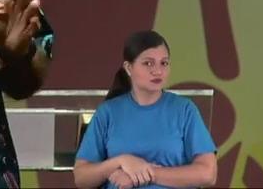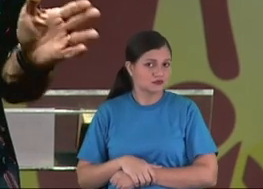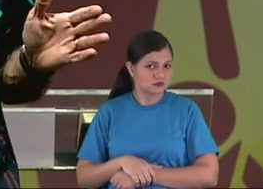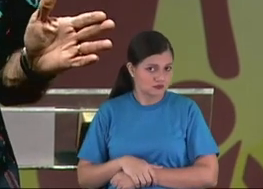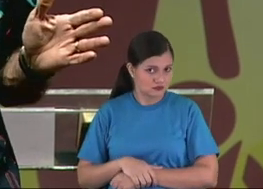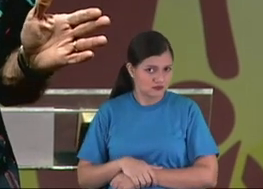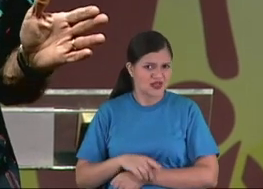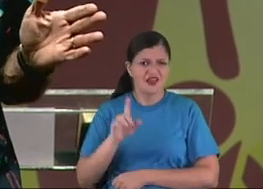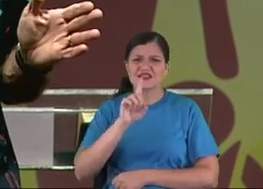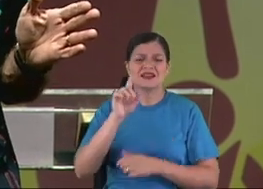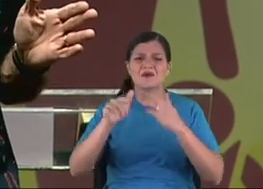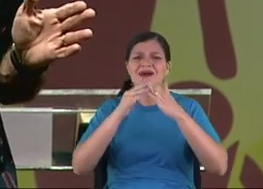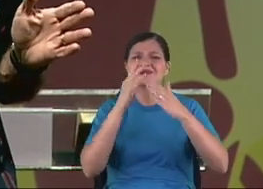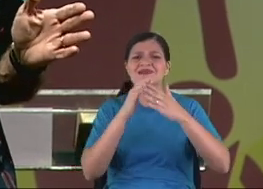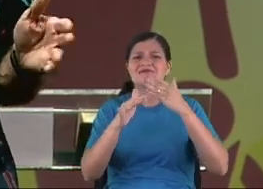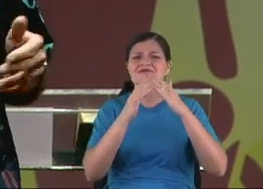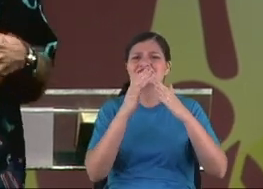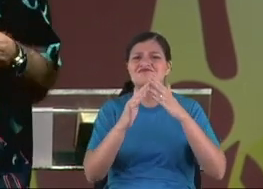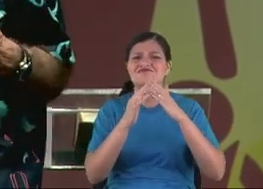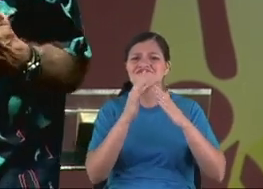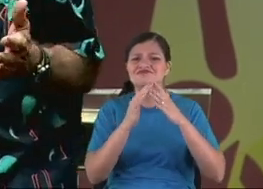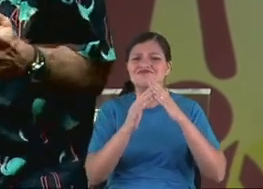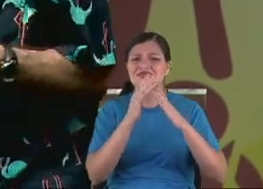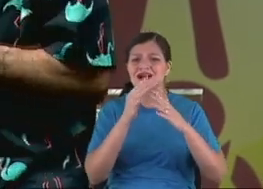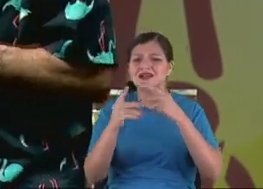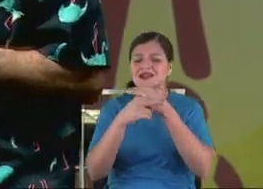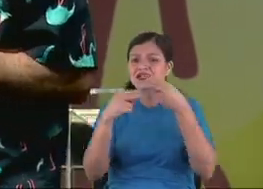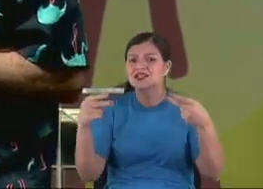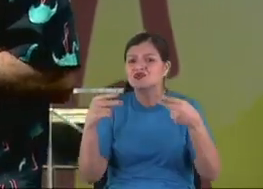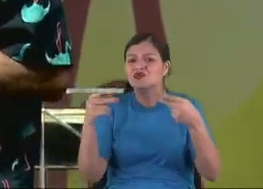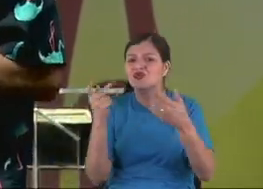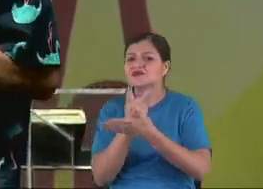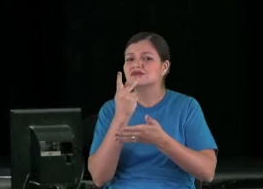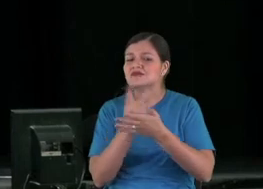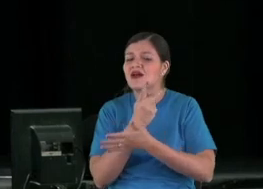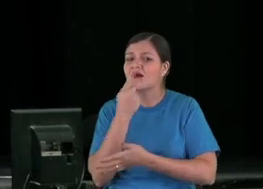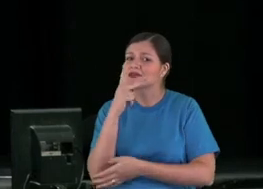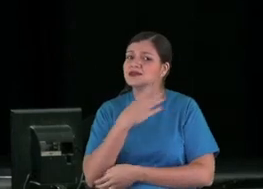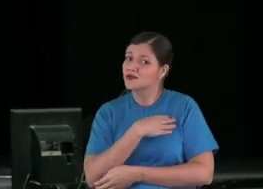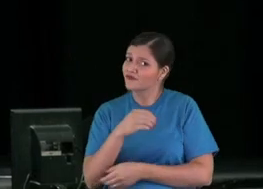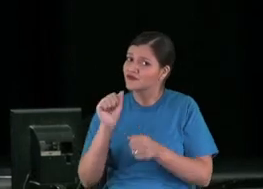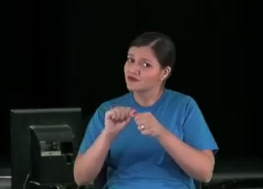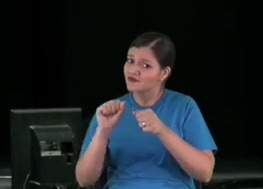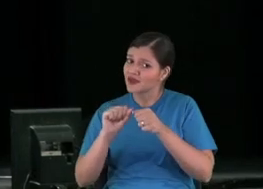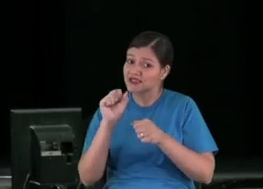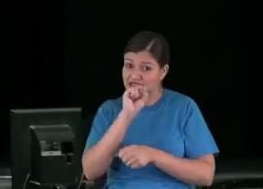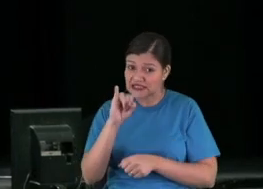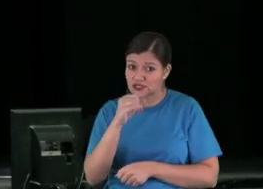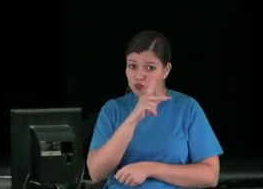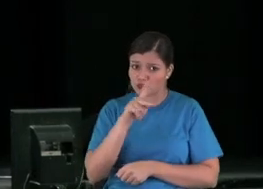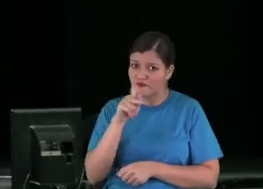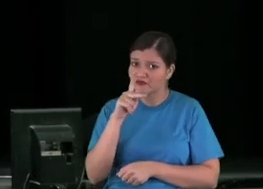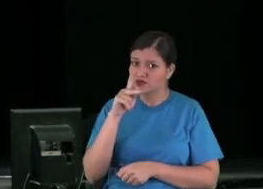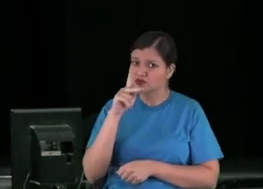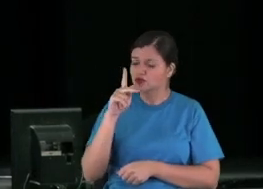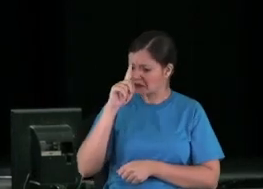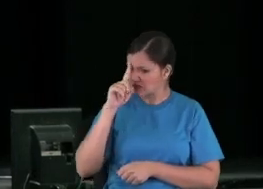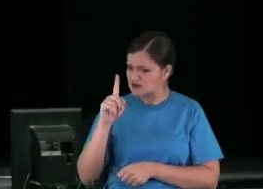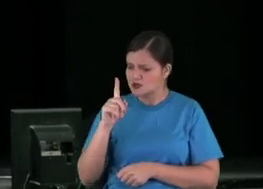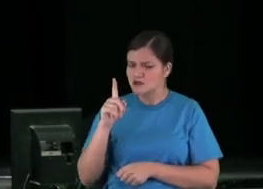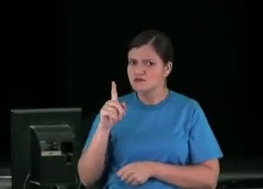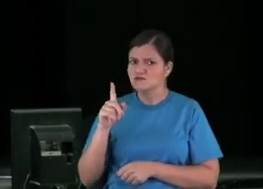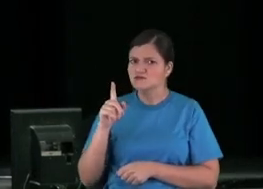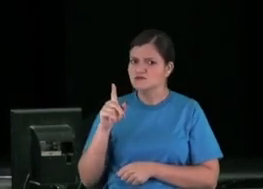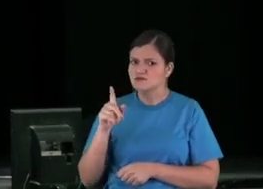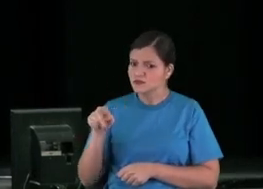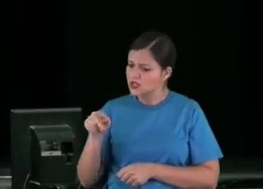Não intervenha nas broncas que o seu filho se mete. O professor briga com o seu filho? Confia. Você não botou no